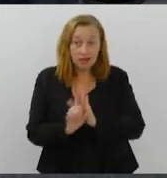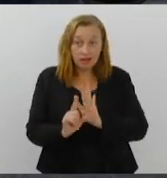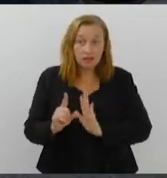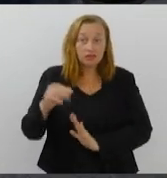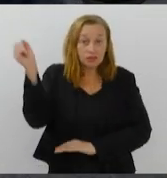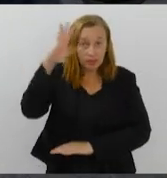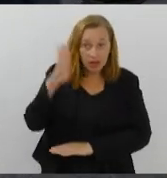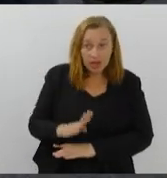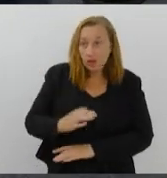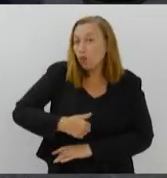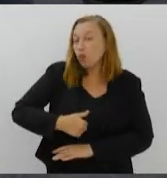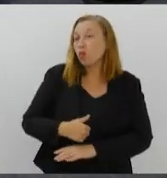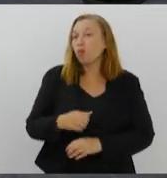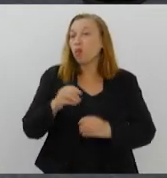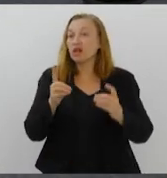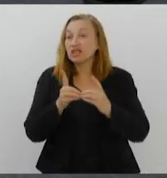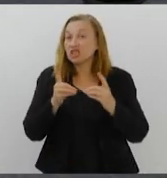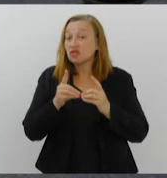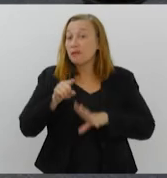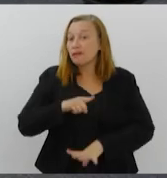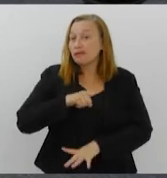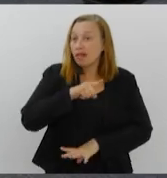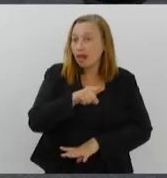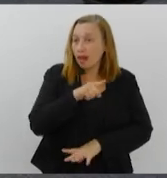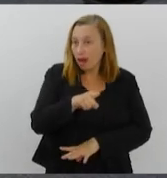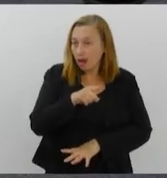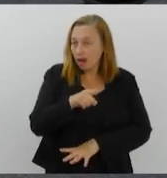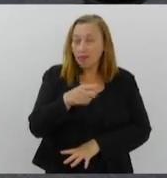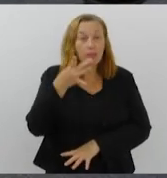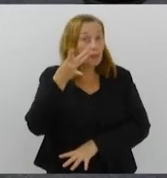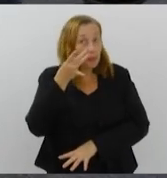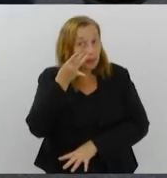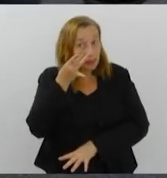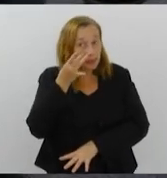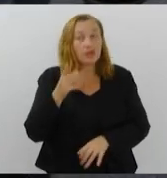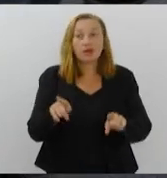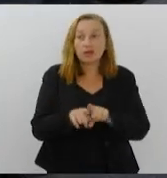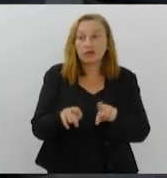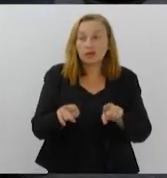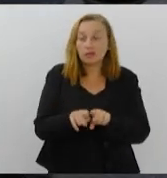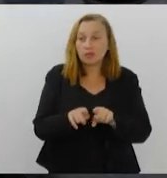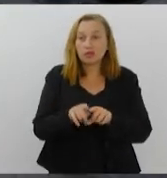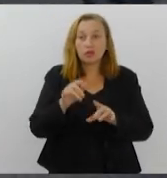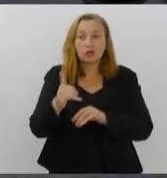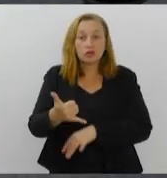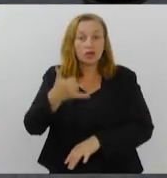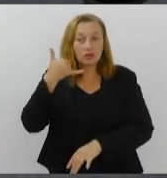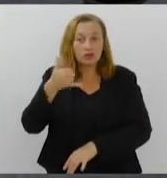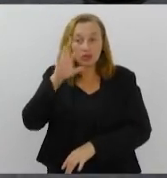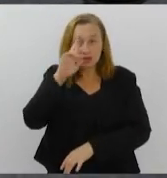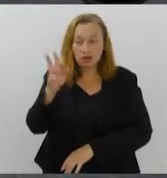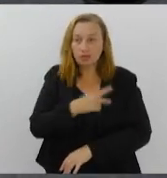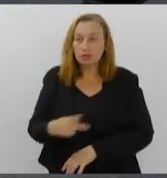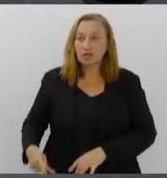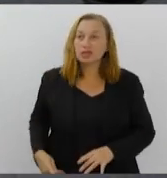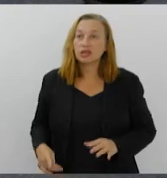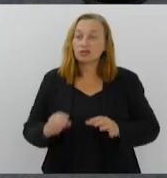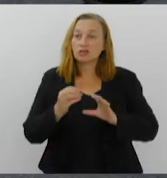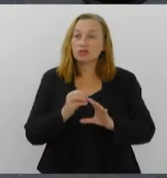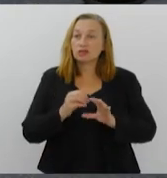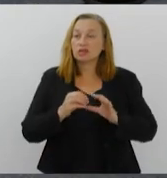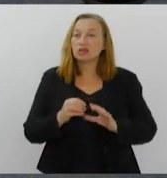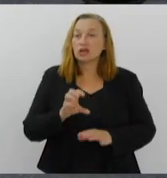Brasil. O atendimento ali é dado presencialmente e também através do telefone, senhora presidenta, que eu vou deixar aqui,